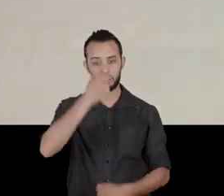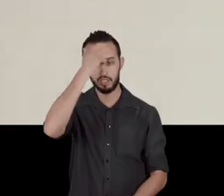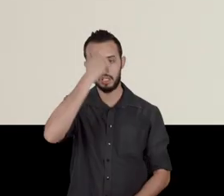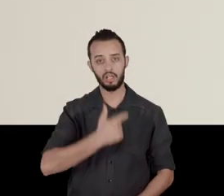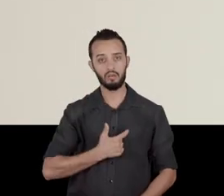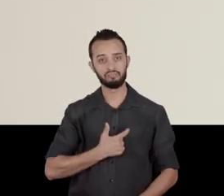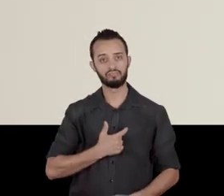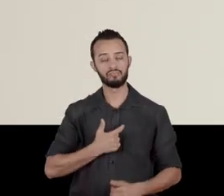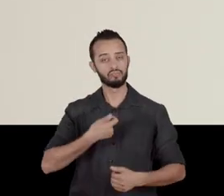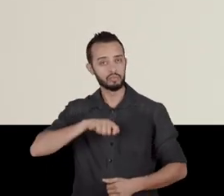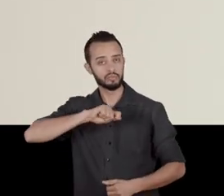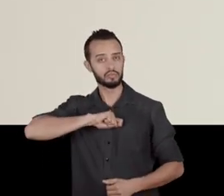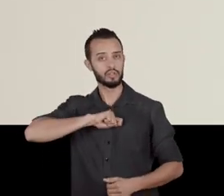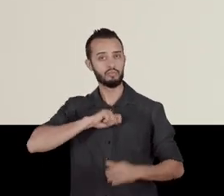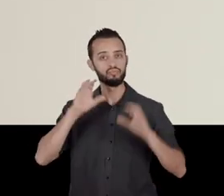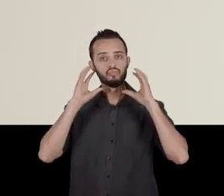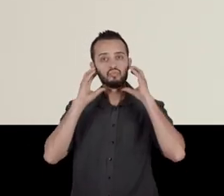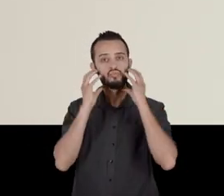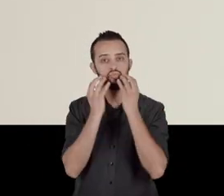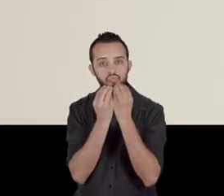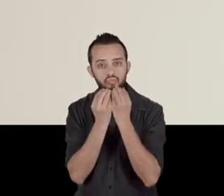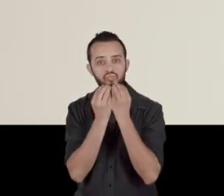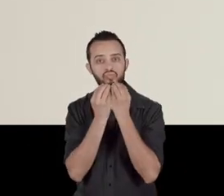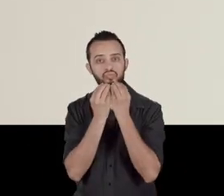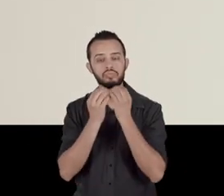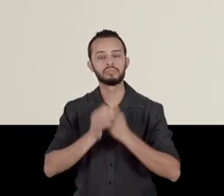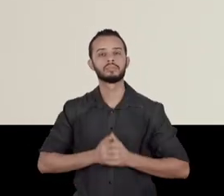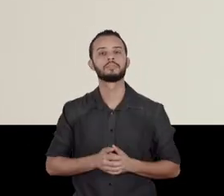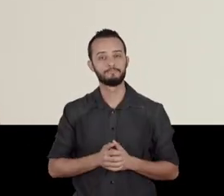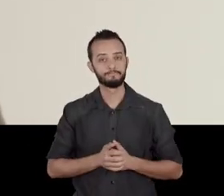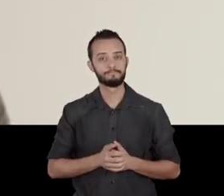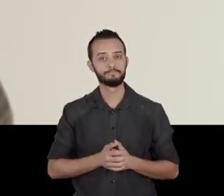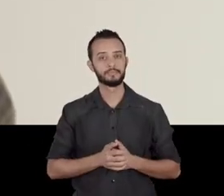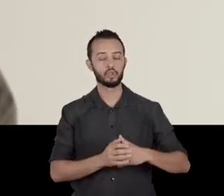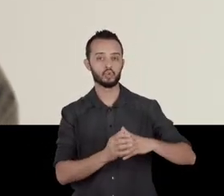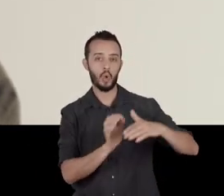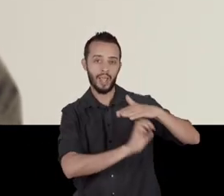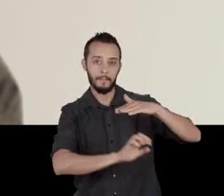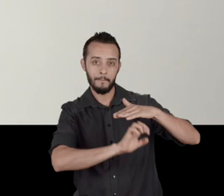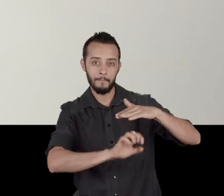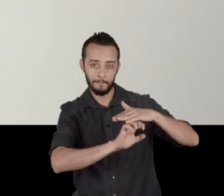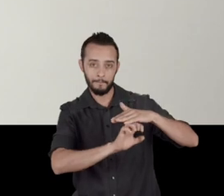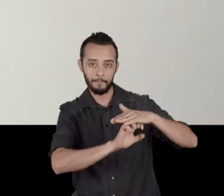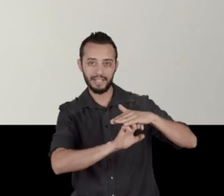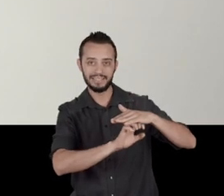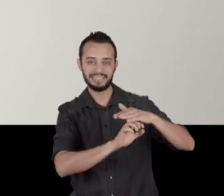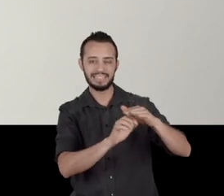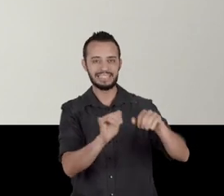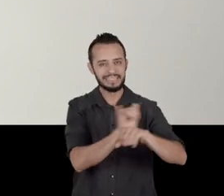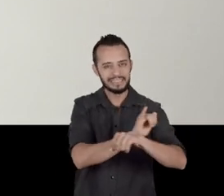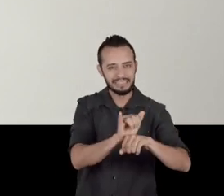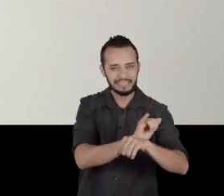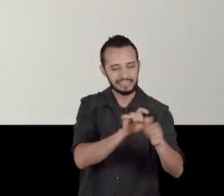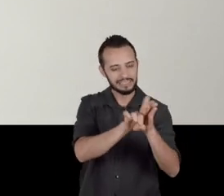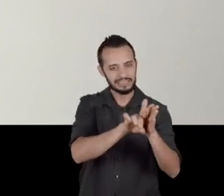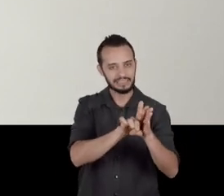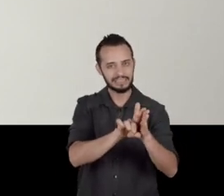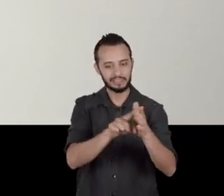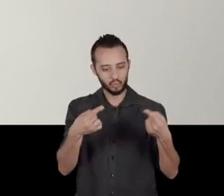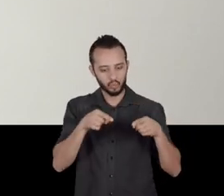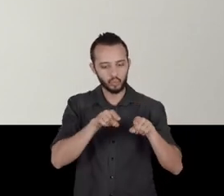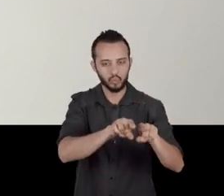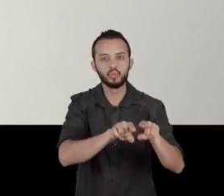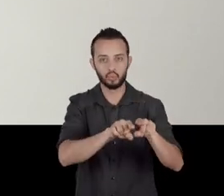Meu nome é Helder Oliveira, eu sou sócio da Tendere, pesquisa de tendências e soluções criativas, e também